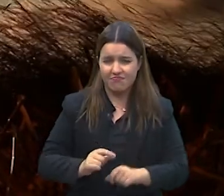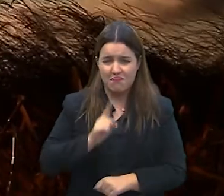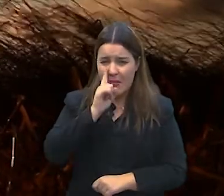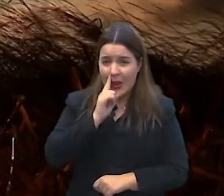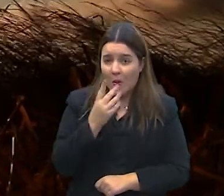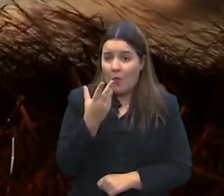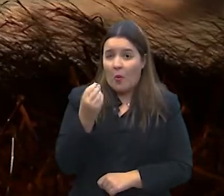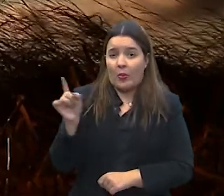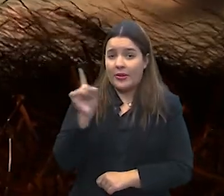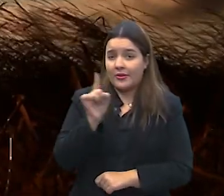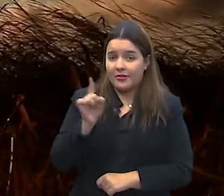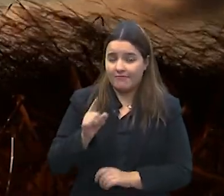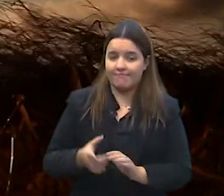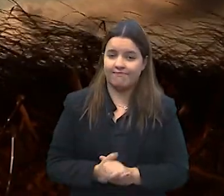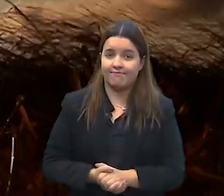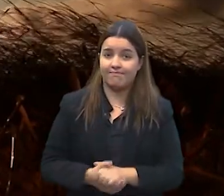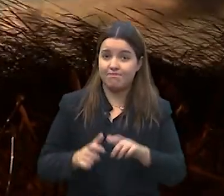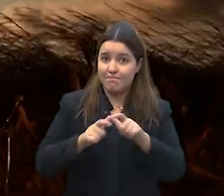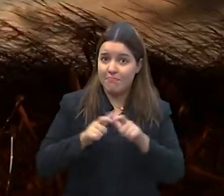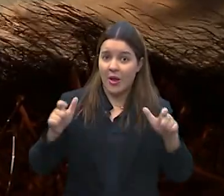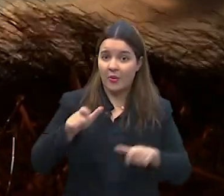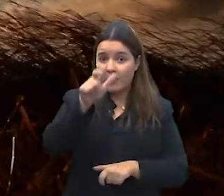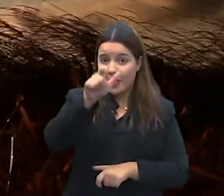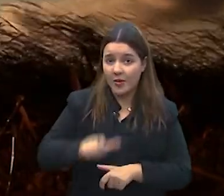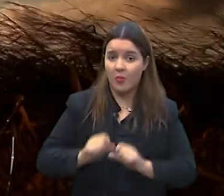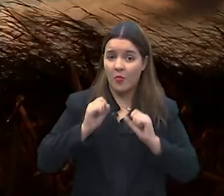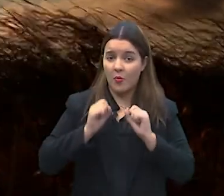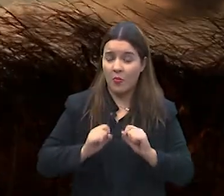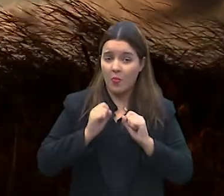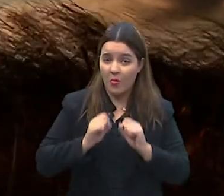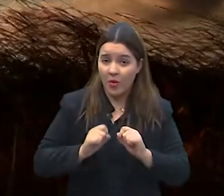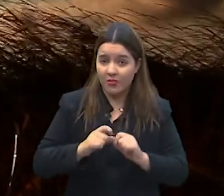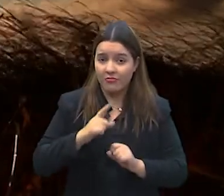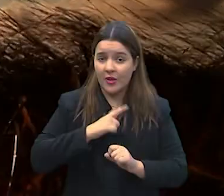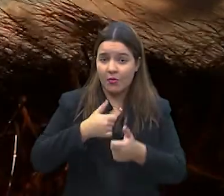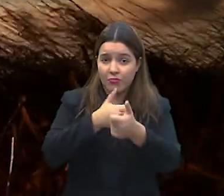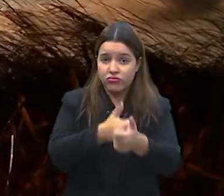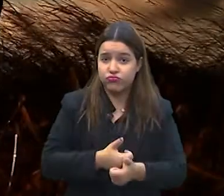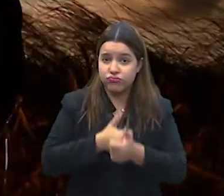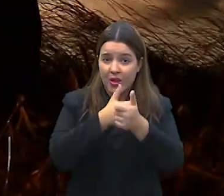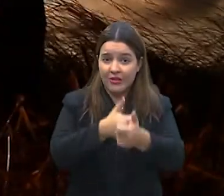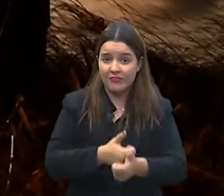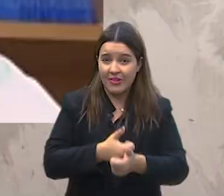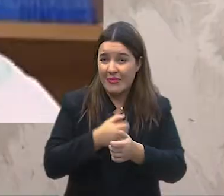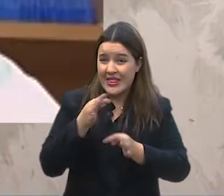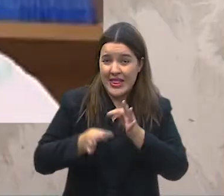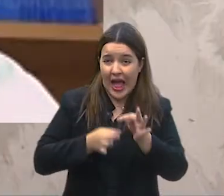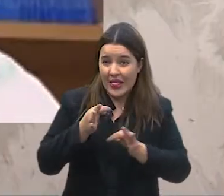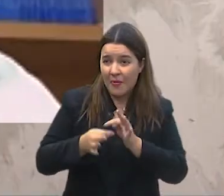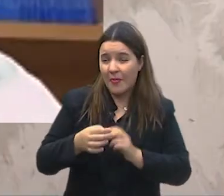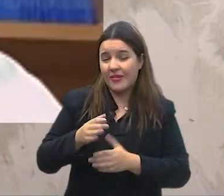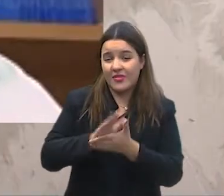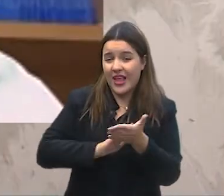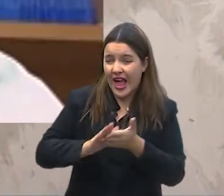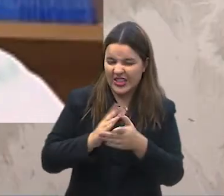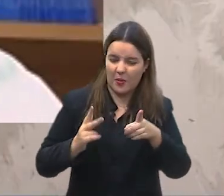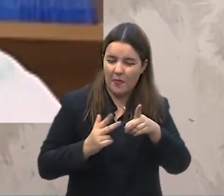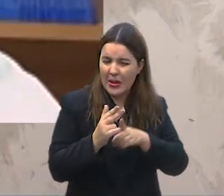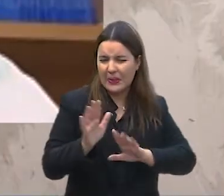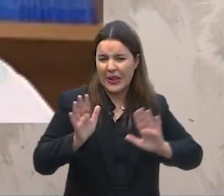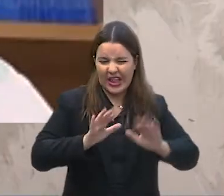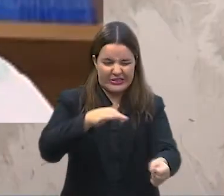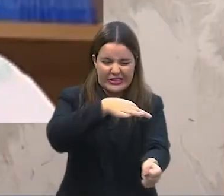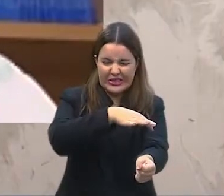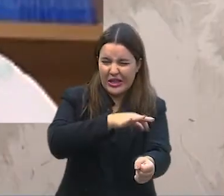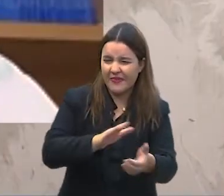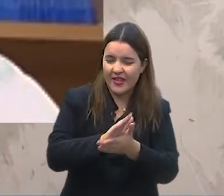agressividade biológica, a maioria desses pacientes pode ser acompanhada sem a necessidade de tratar. E veja, nessa